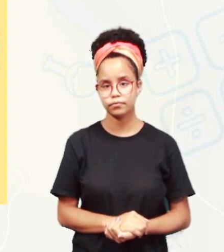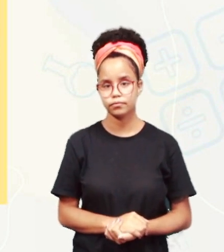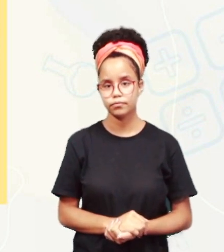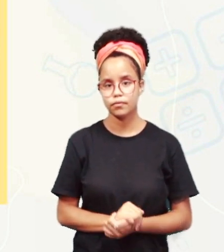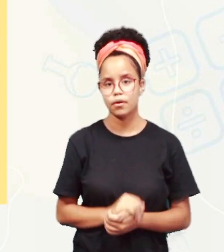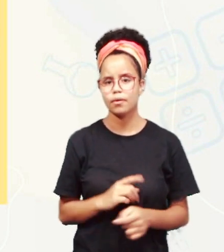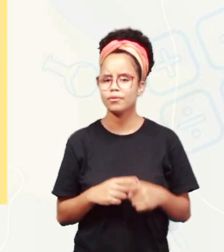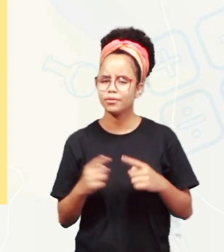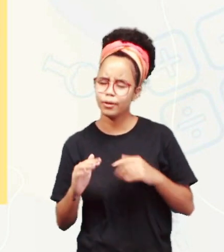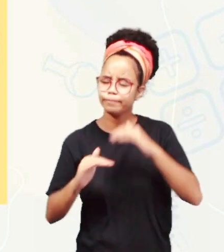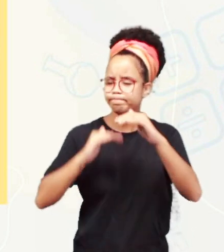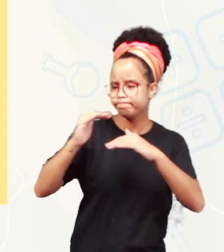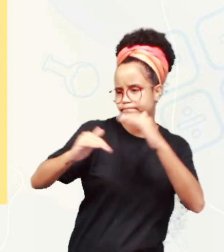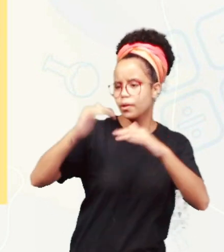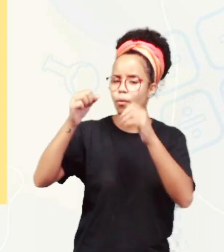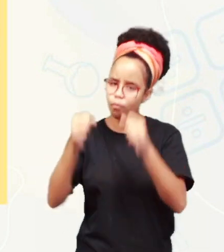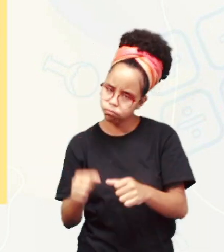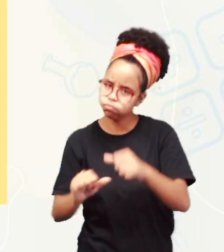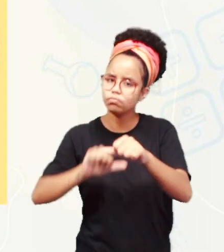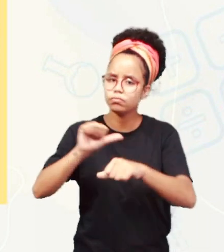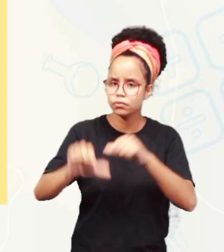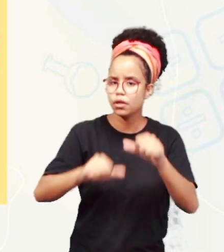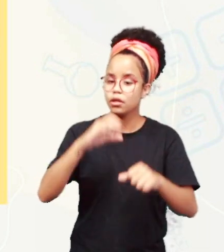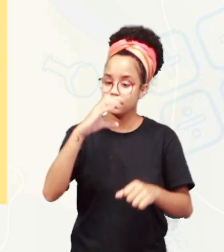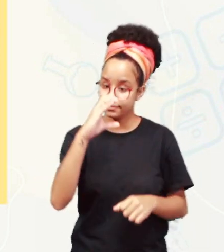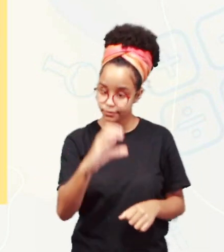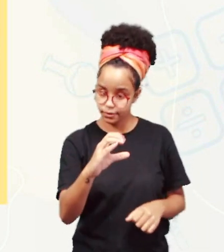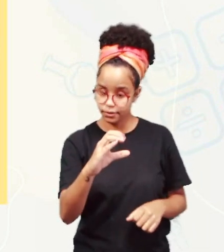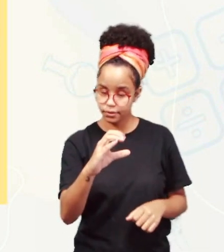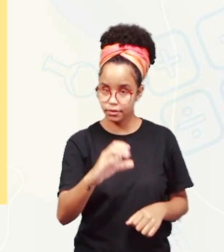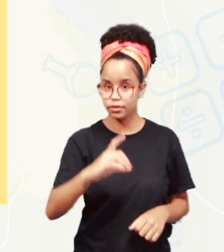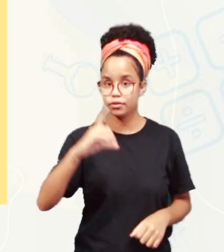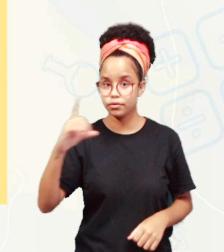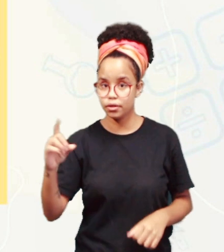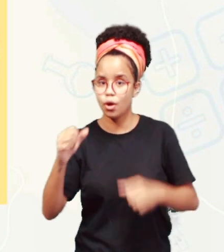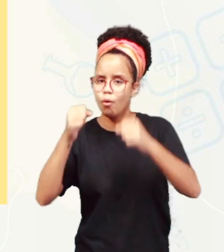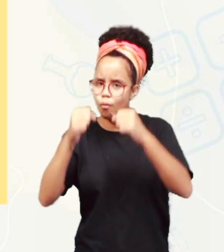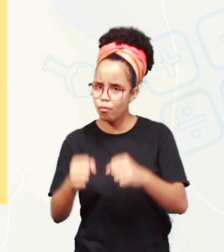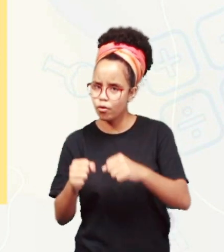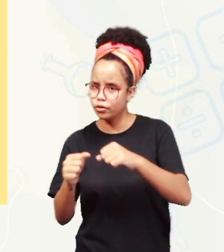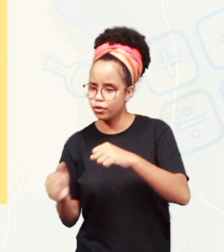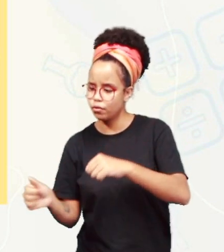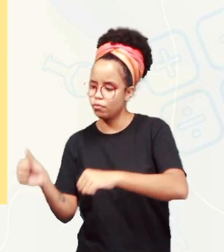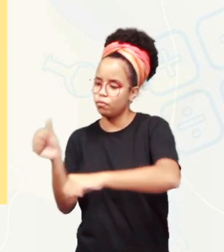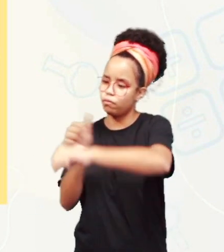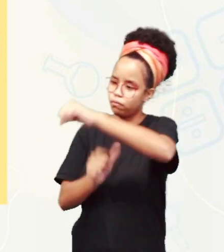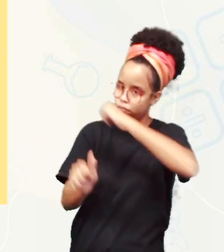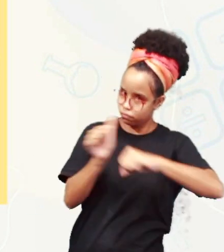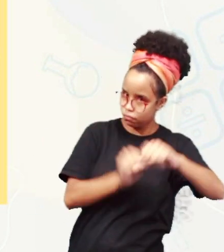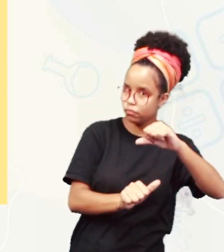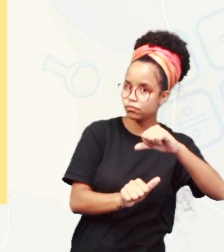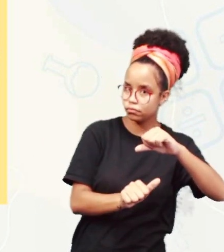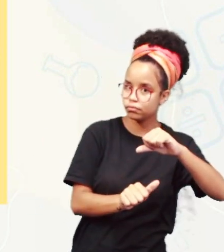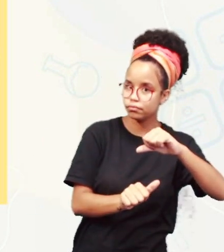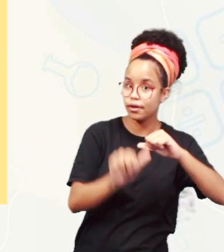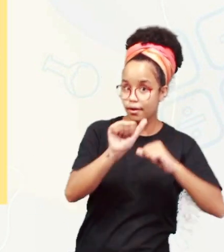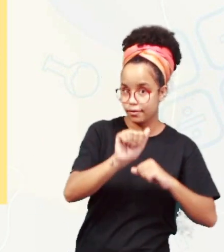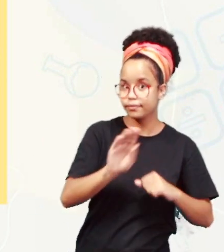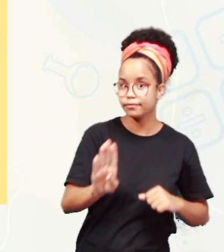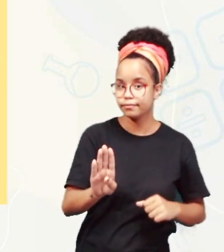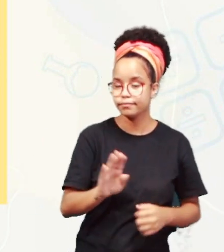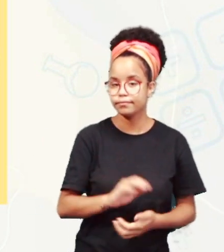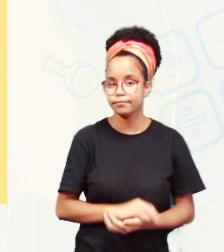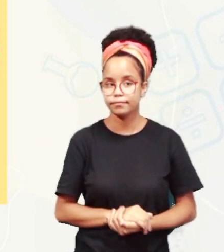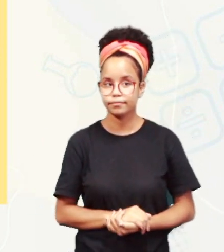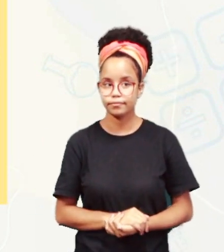como passar do tempo ou posso transformar o seio de podem voltar a ser as substâncias A e